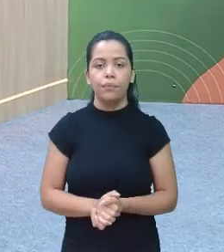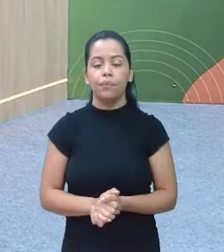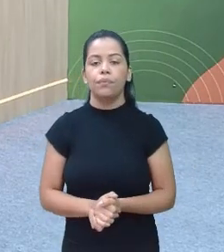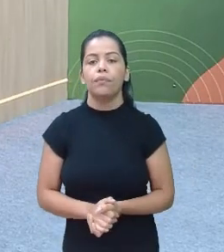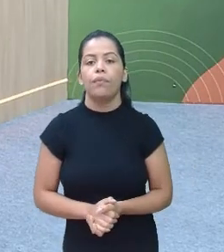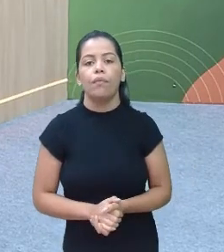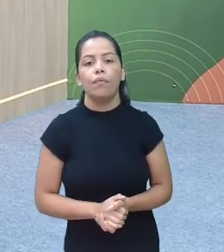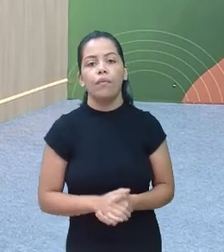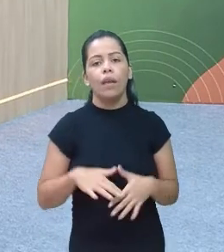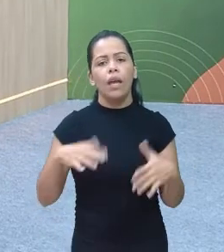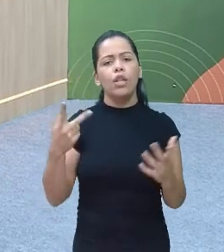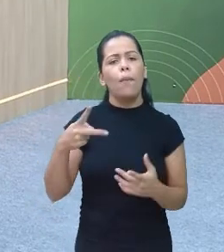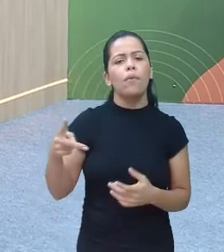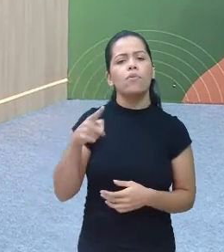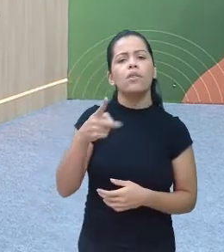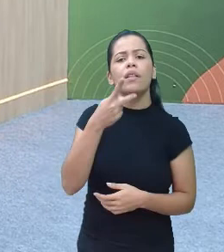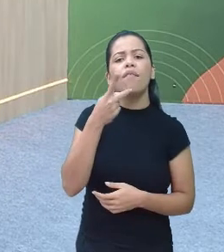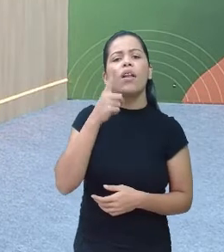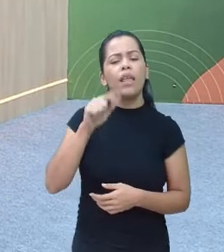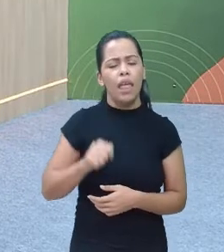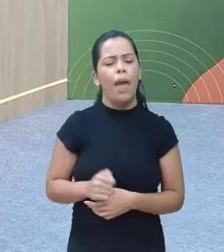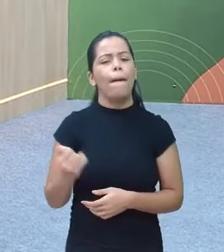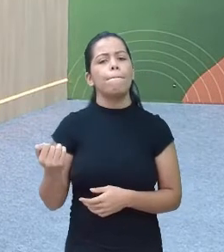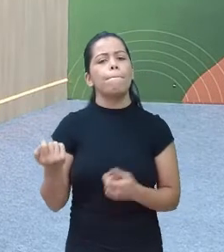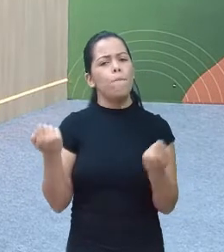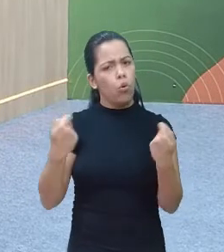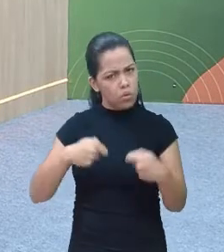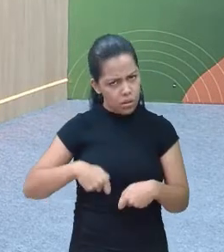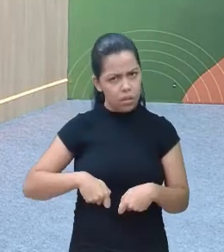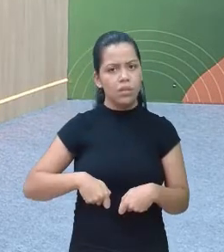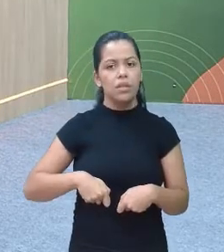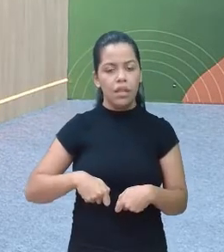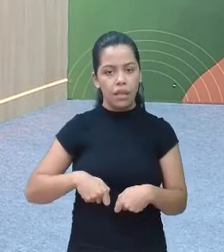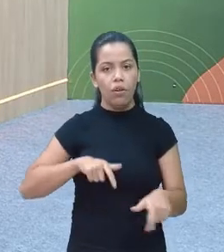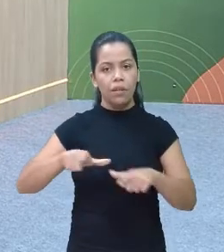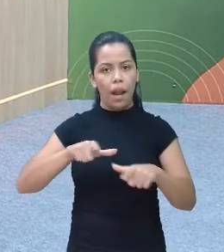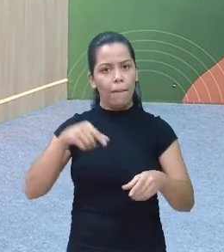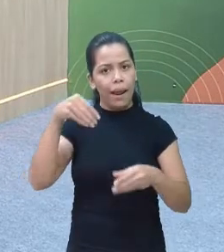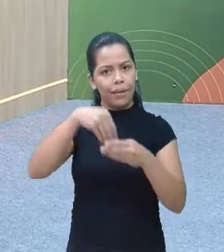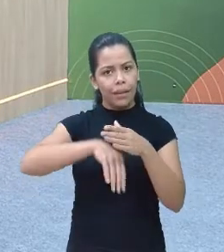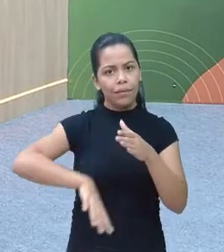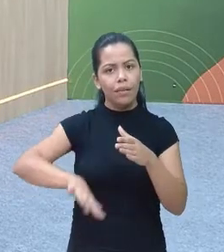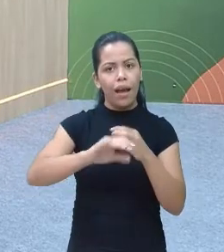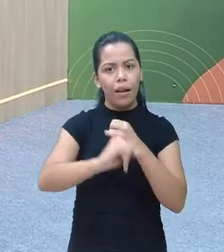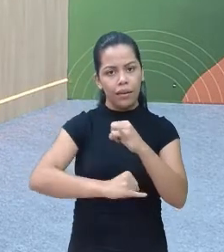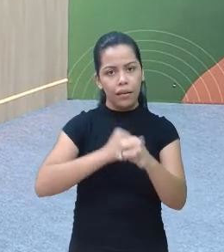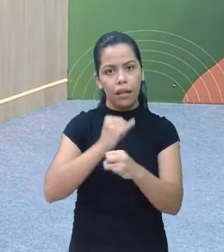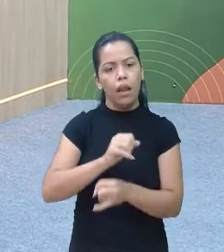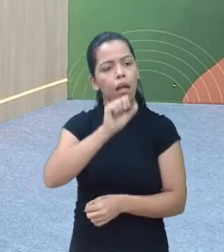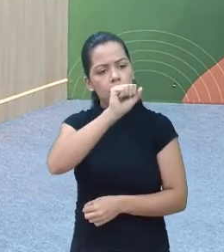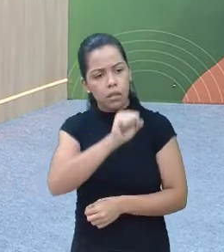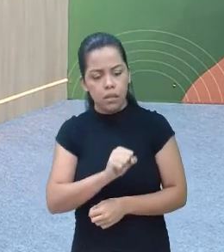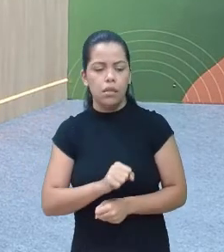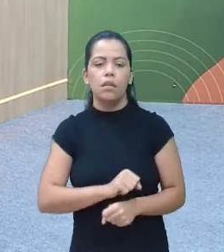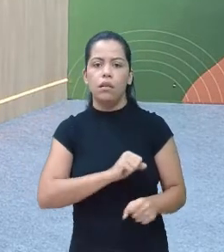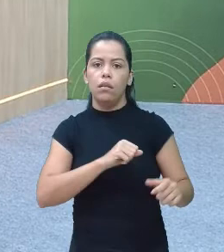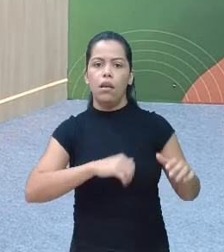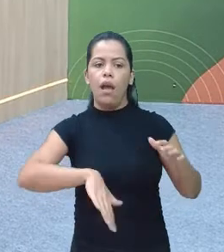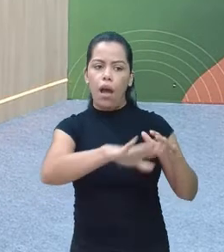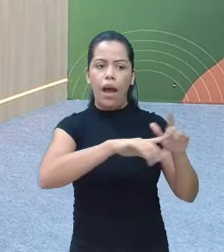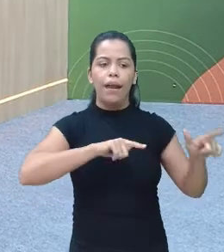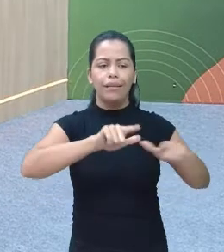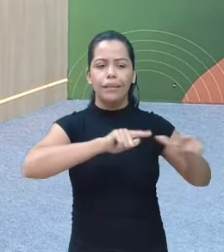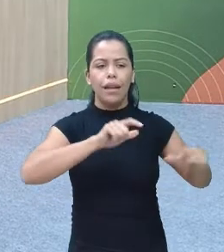possível trabalhar dentro dessas plataformas digitais. O mercado mudou muito e agora a internet ela não